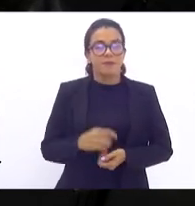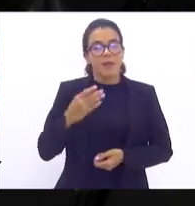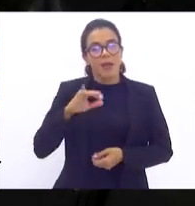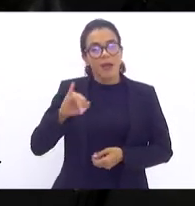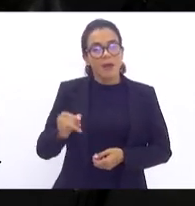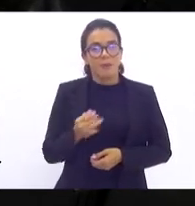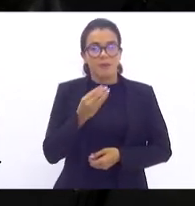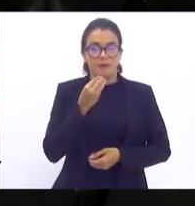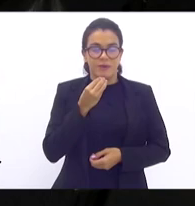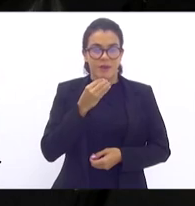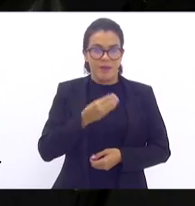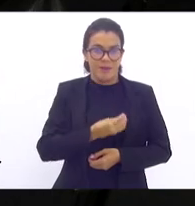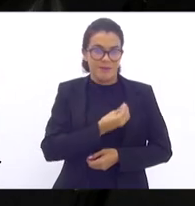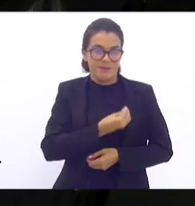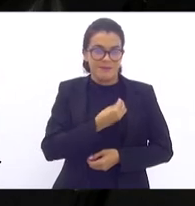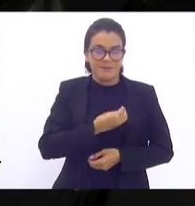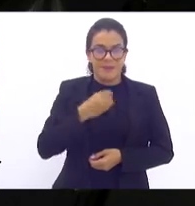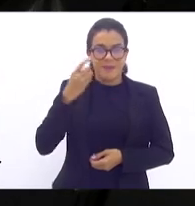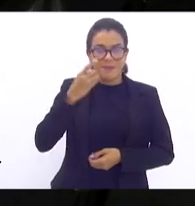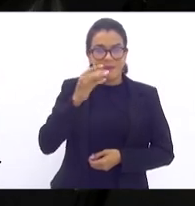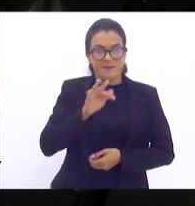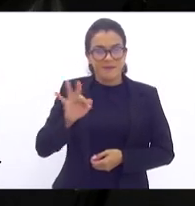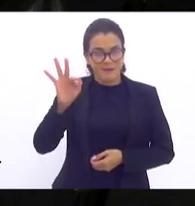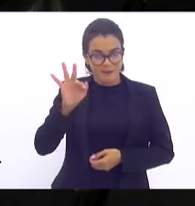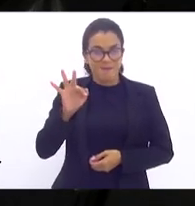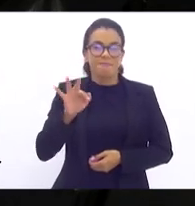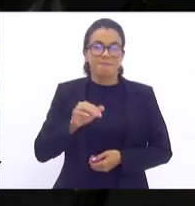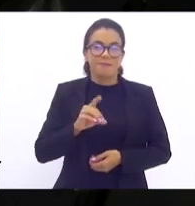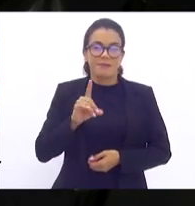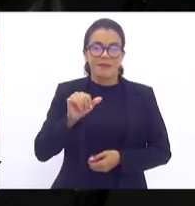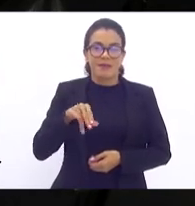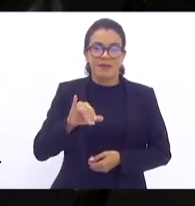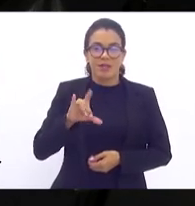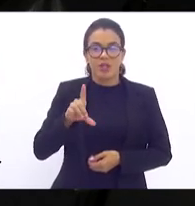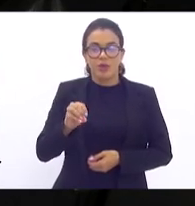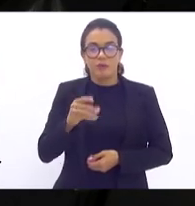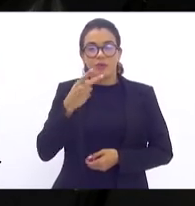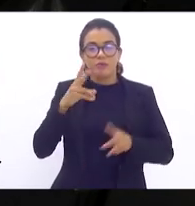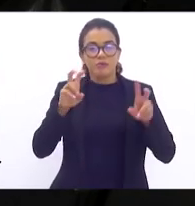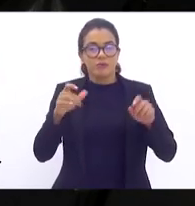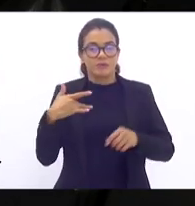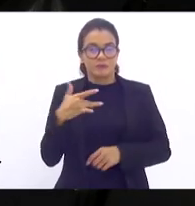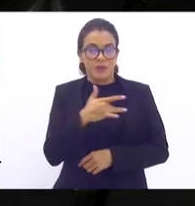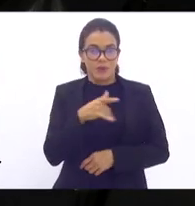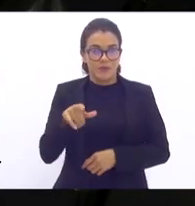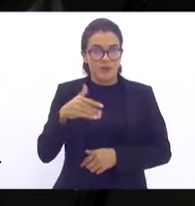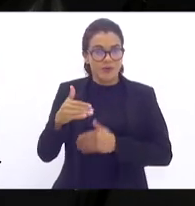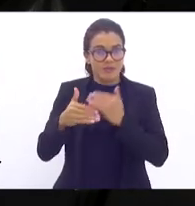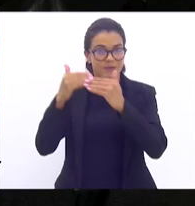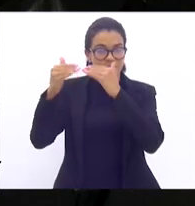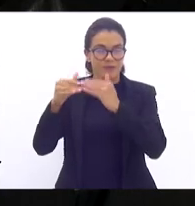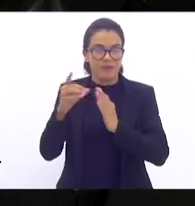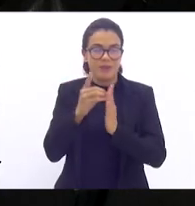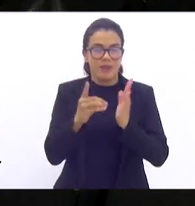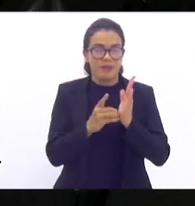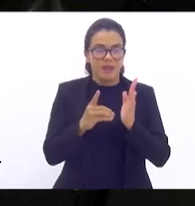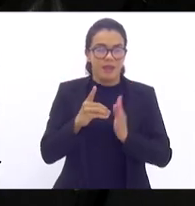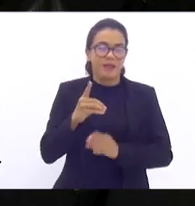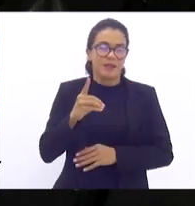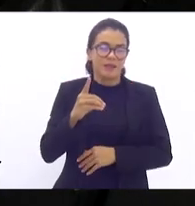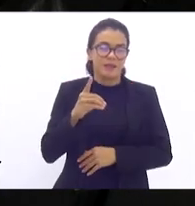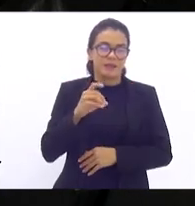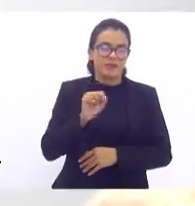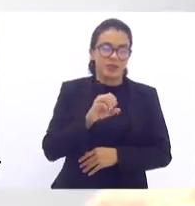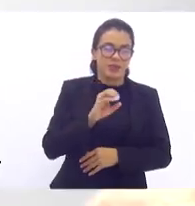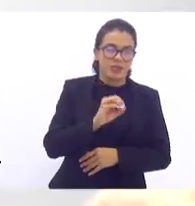federal Danilo forte para comentar um programa de saúde preventiva que tem no Ceará que foi desenvolvido Na década no final da